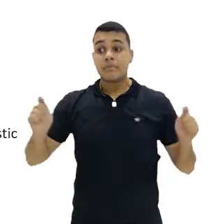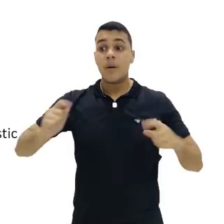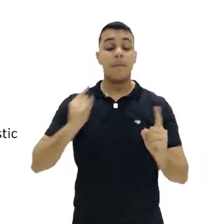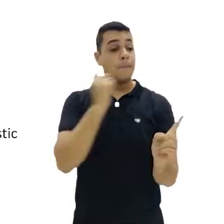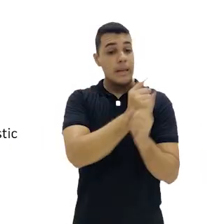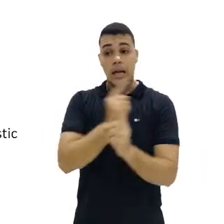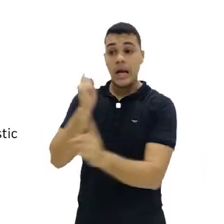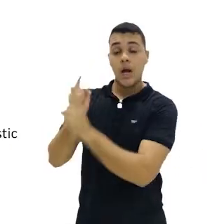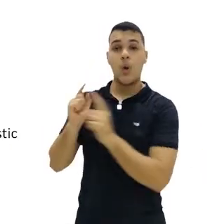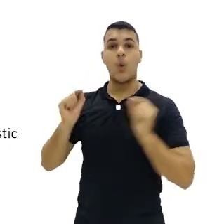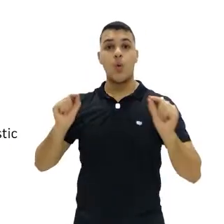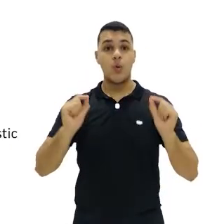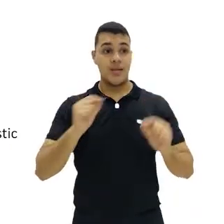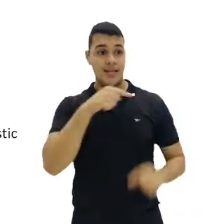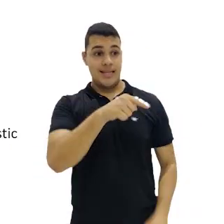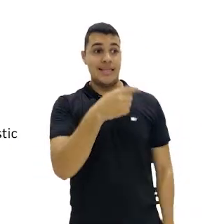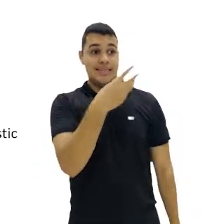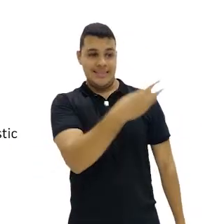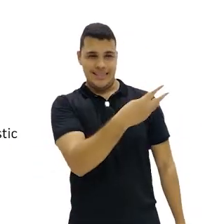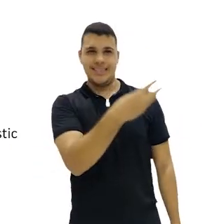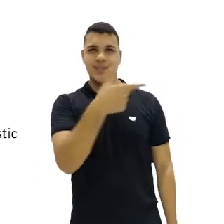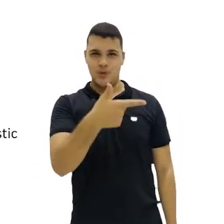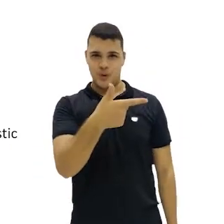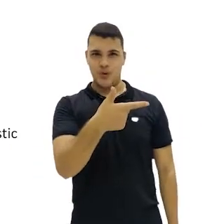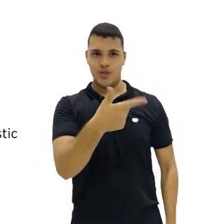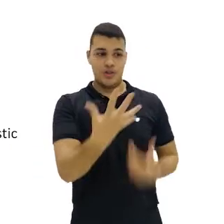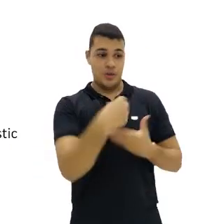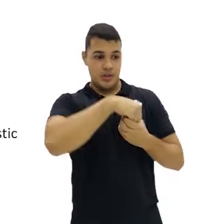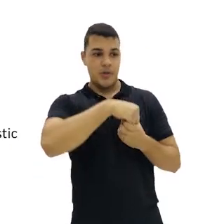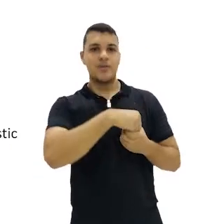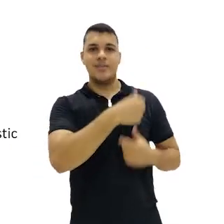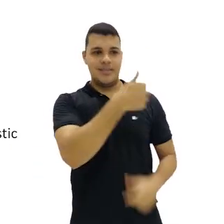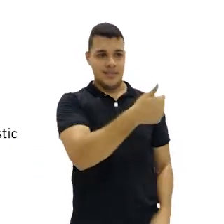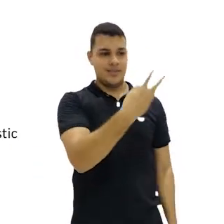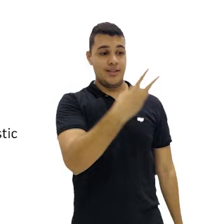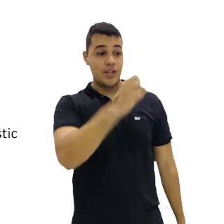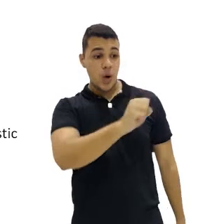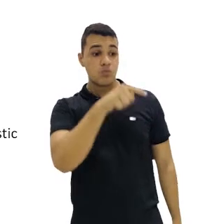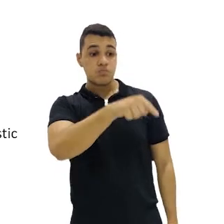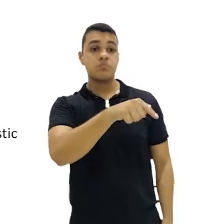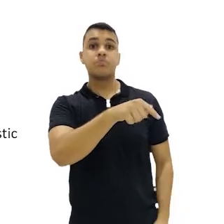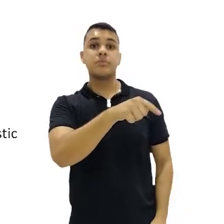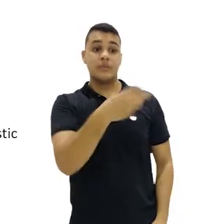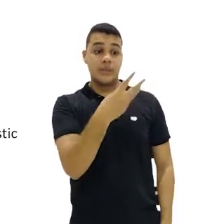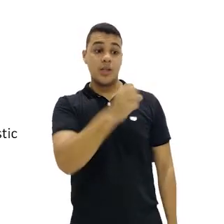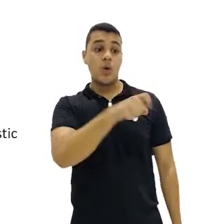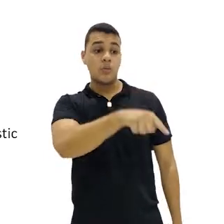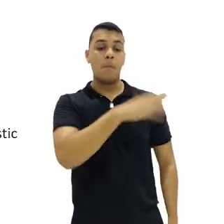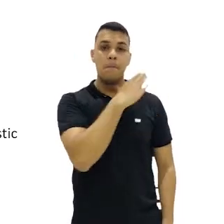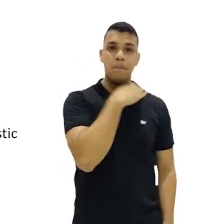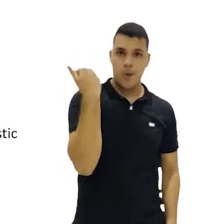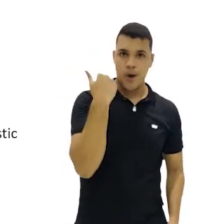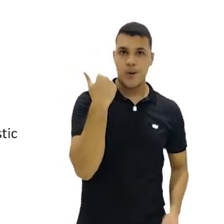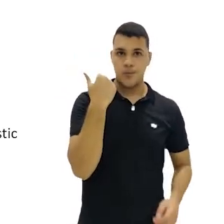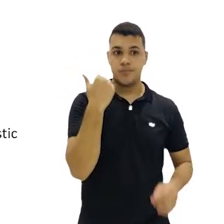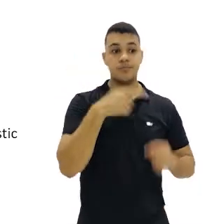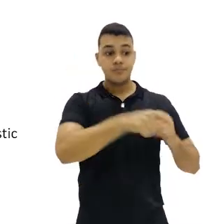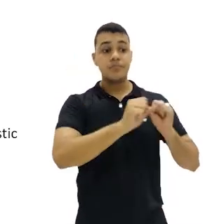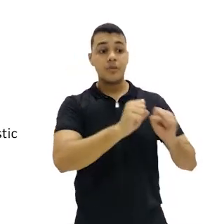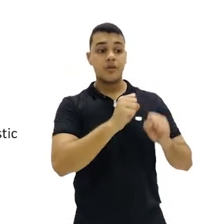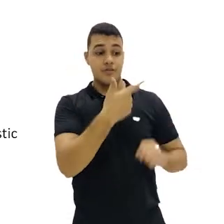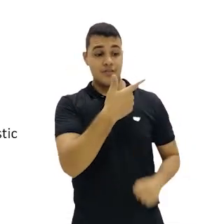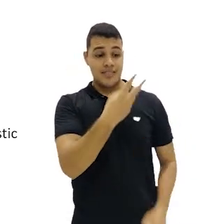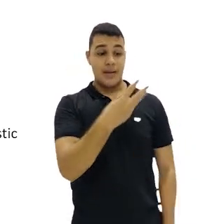eram hipertensos foram a óbito, indicando um risco de 23% de morrer em 4 semanas no grupo